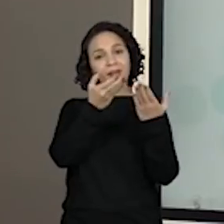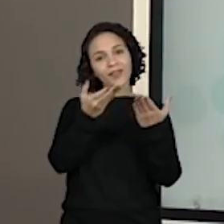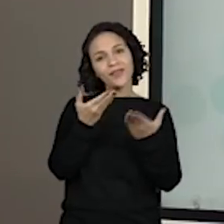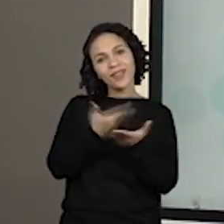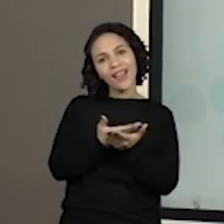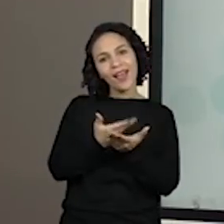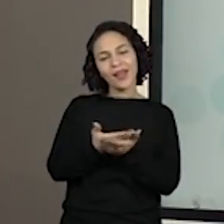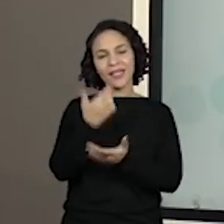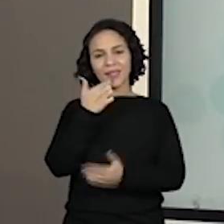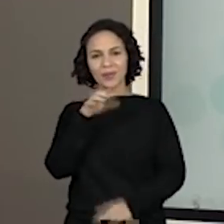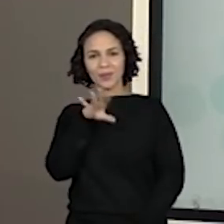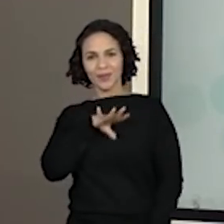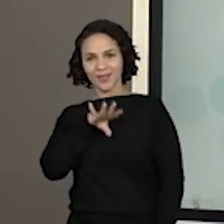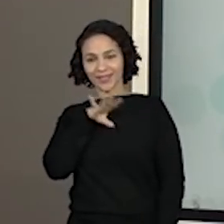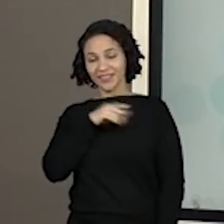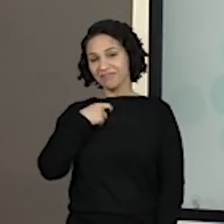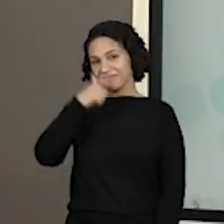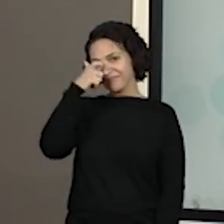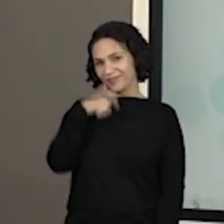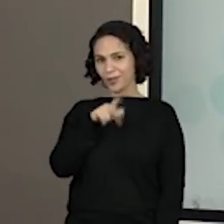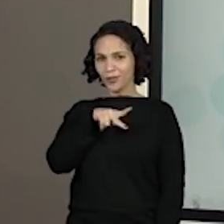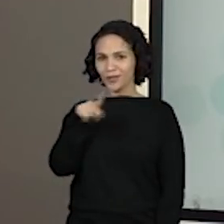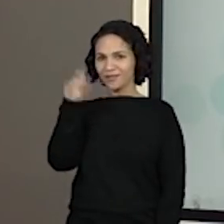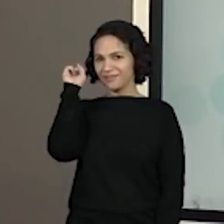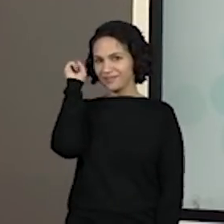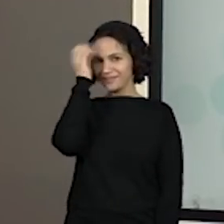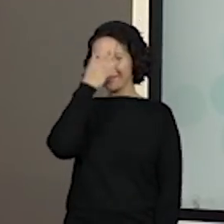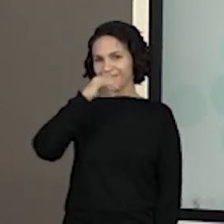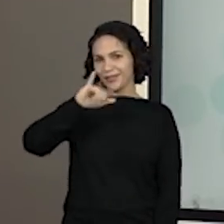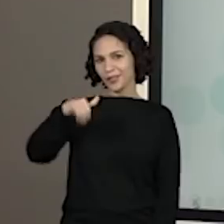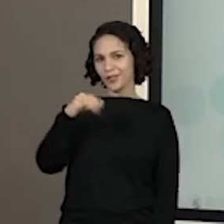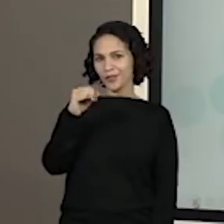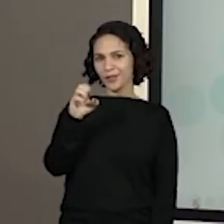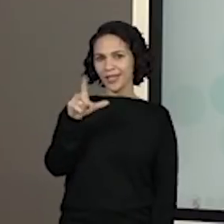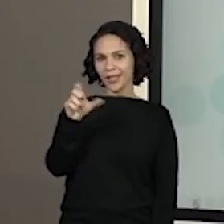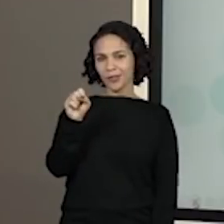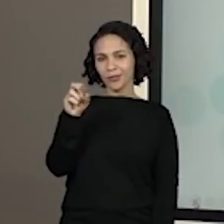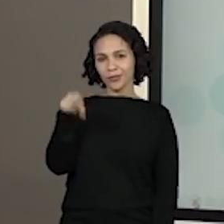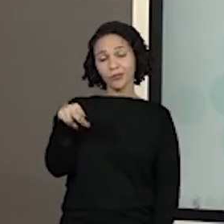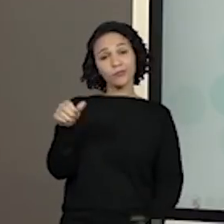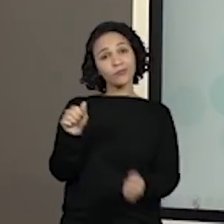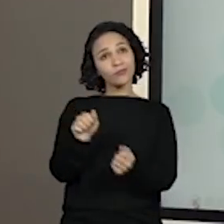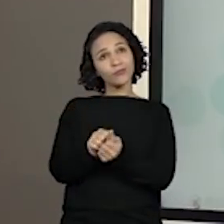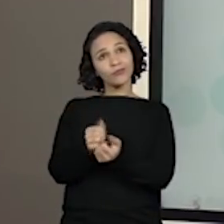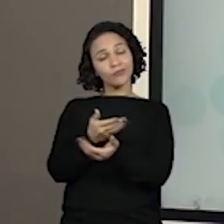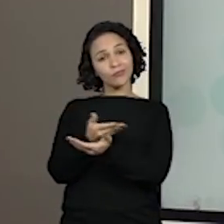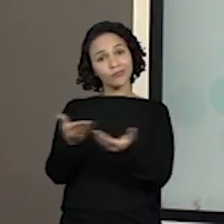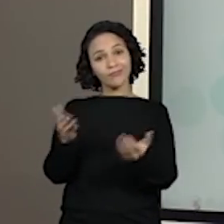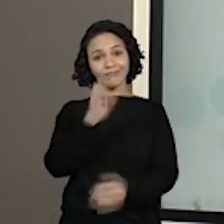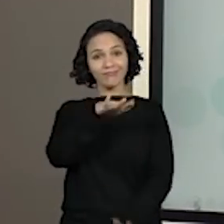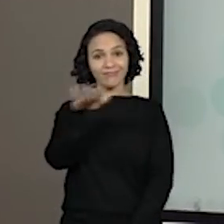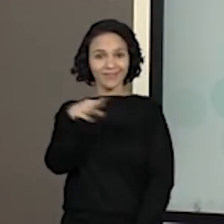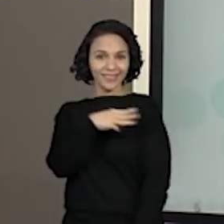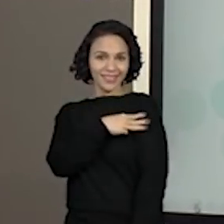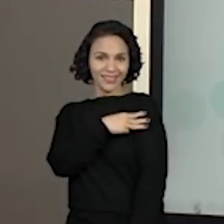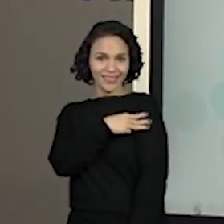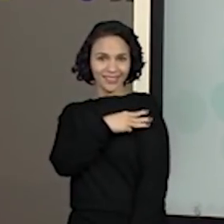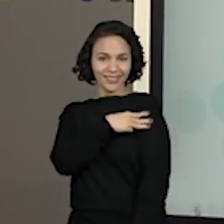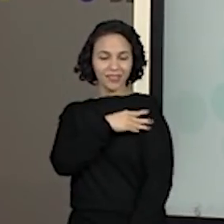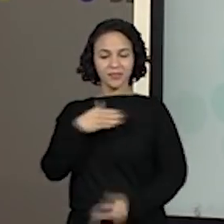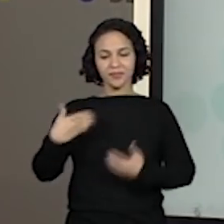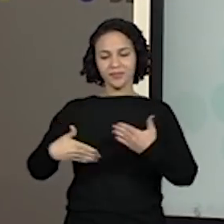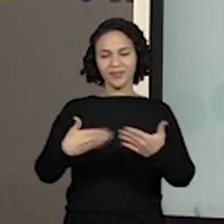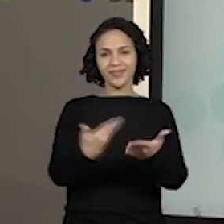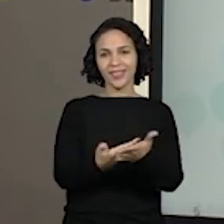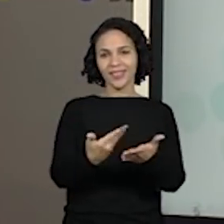língua portuguesa. Eu sou o professor Joelson, estarei com vocês, estudantes do terceiro ano, no decorrer